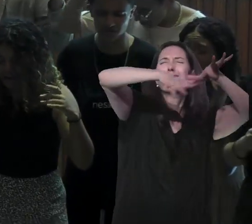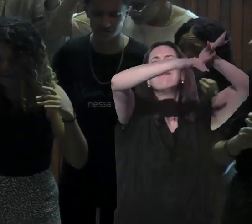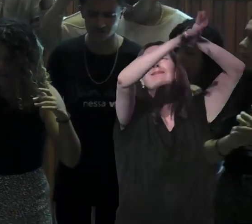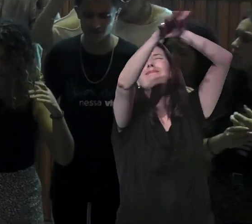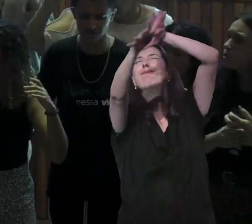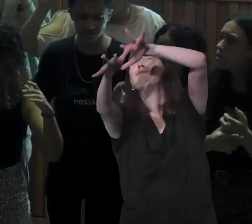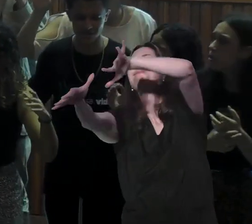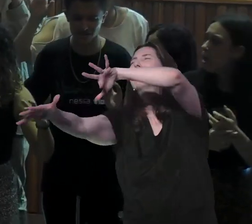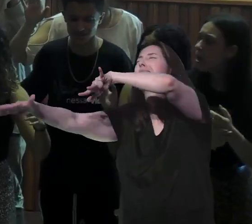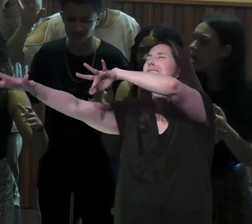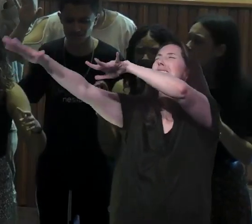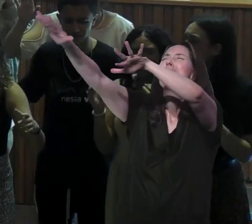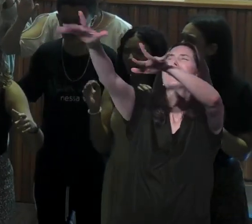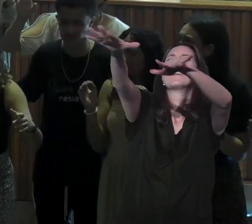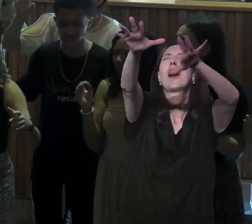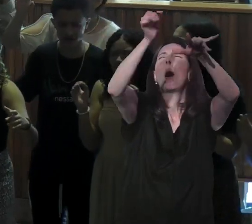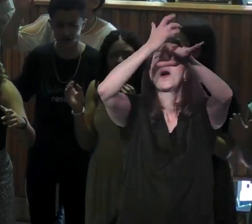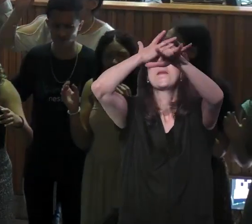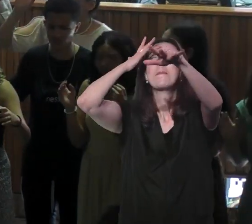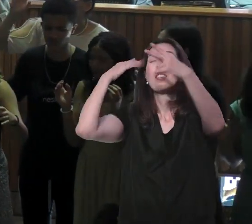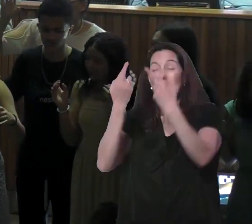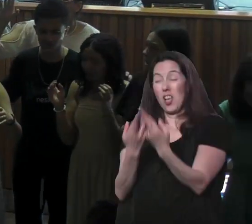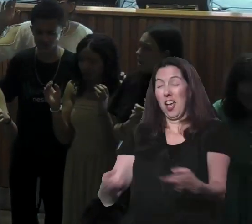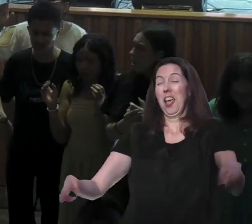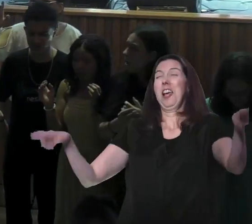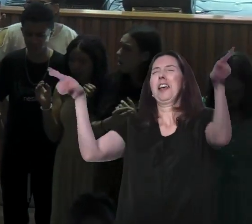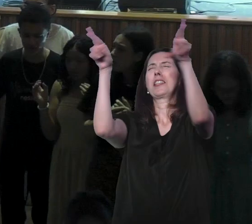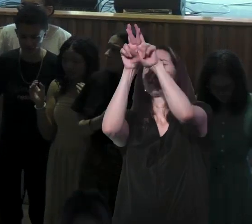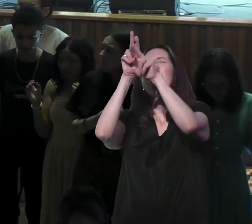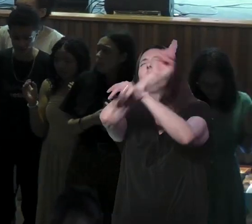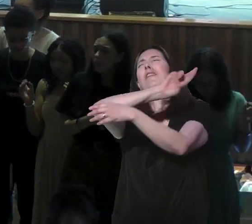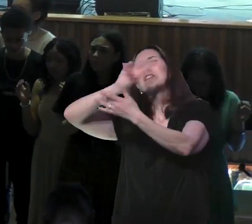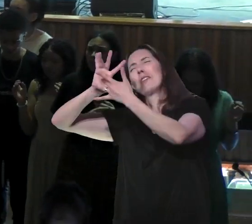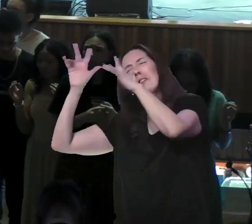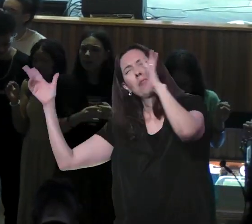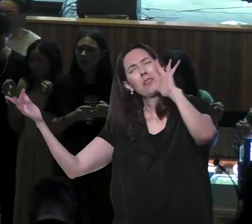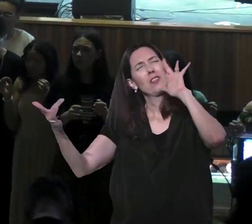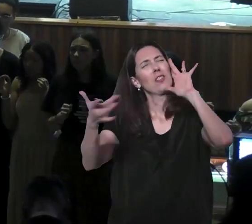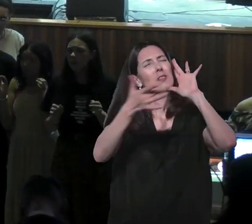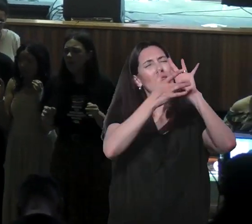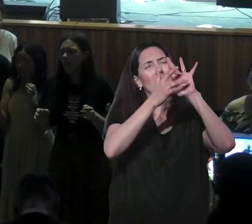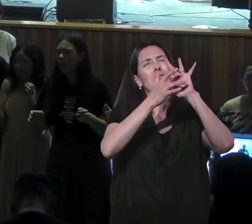que pessoas possam ressuscitar em nome de Jesus.